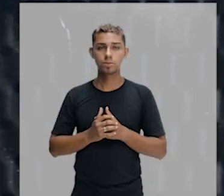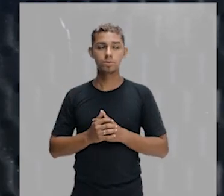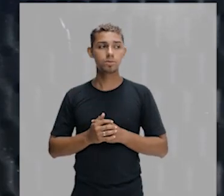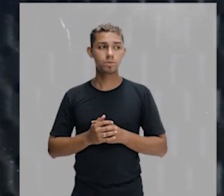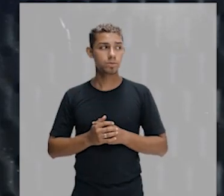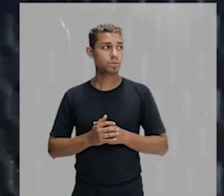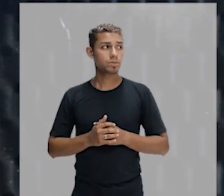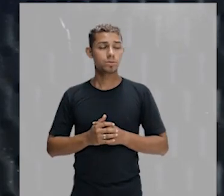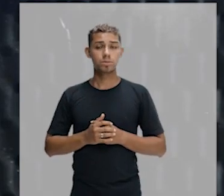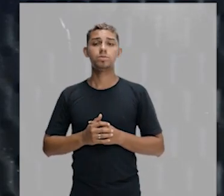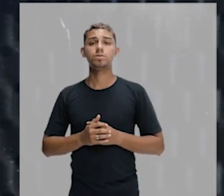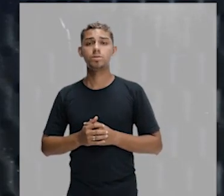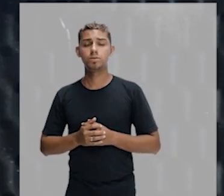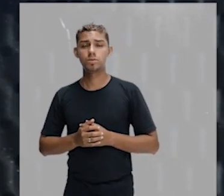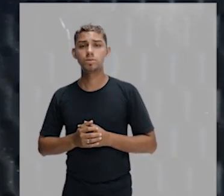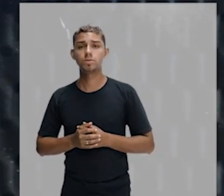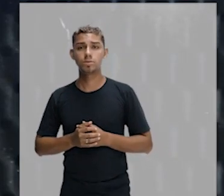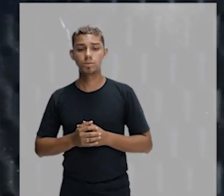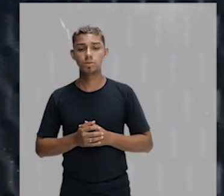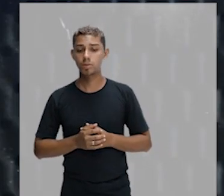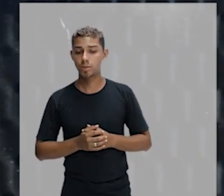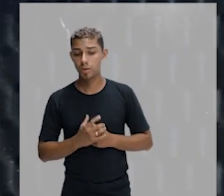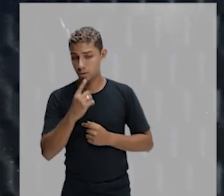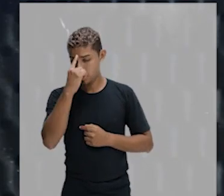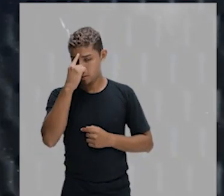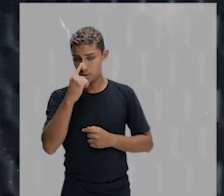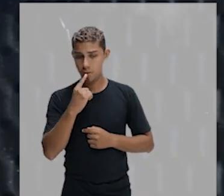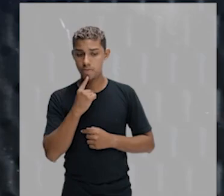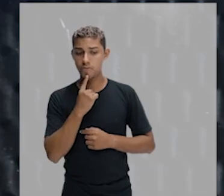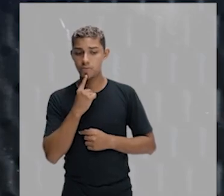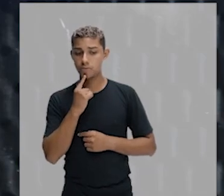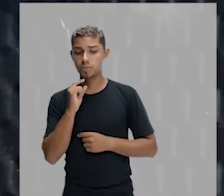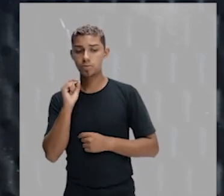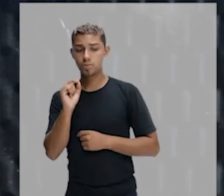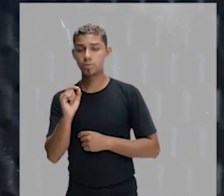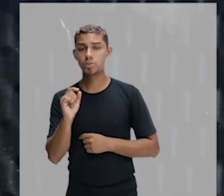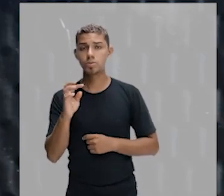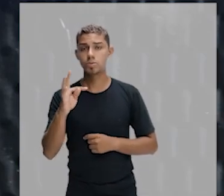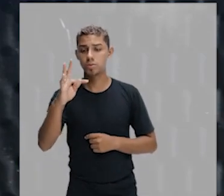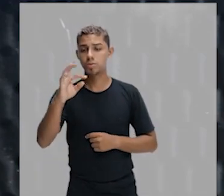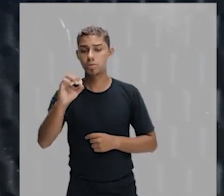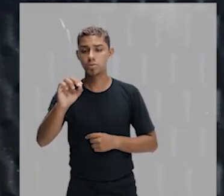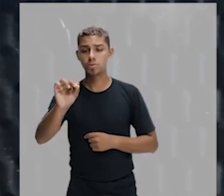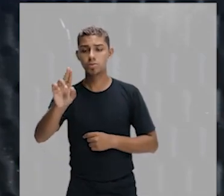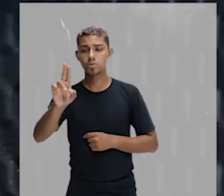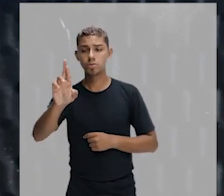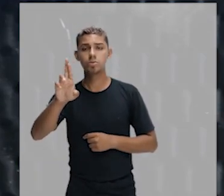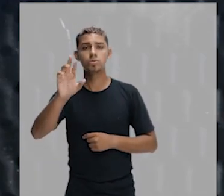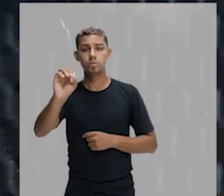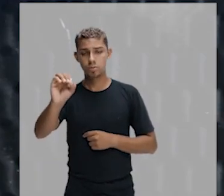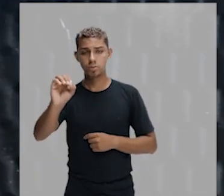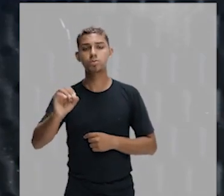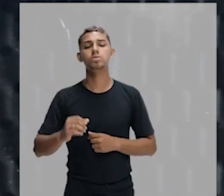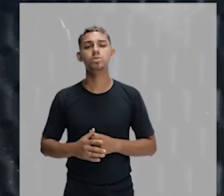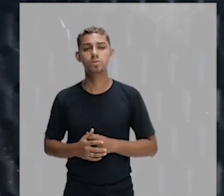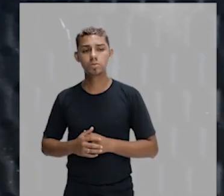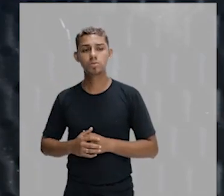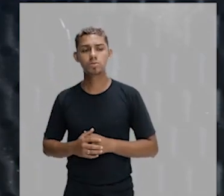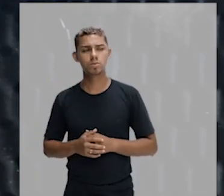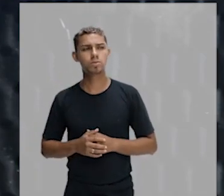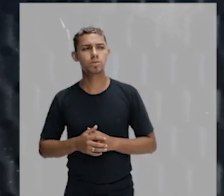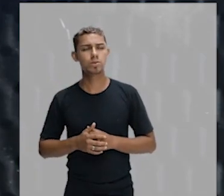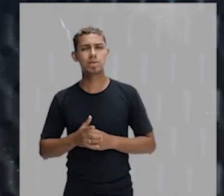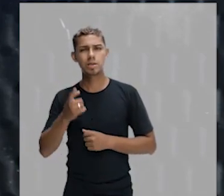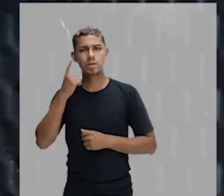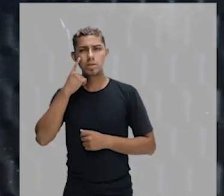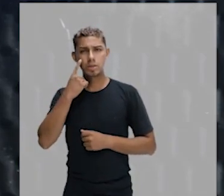Então, olhando na figura também, a constelação de Touro. Então, são constelações que a gente só consegue